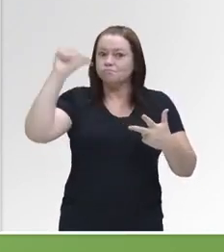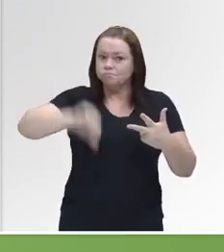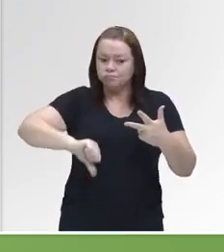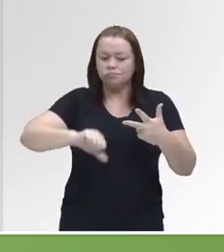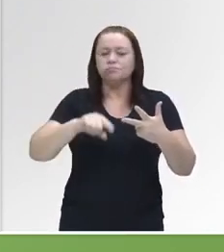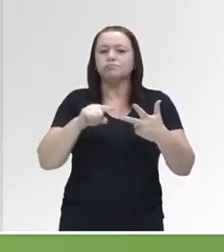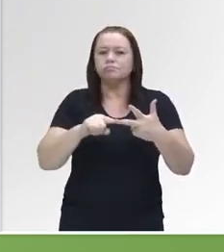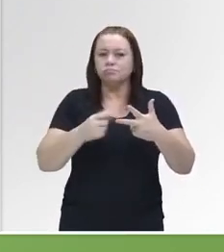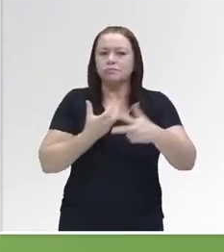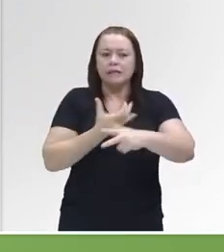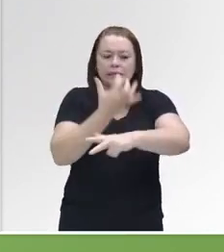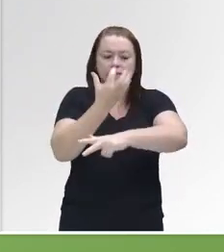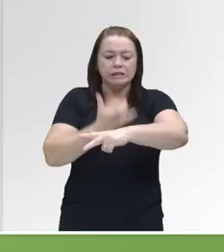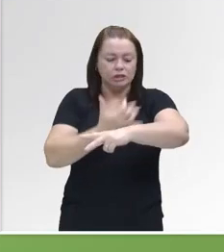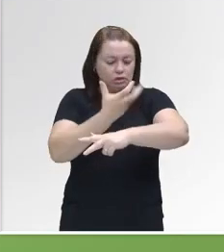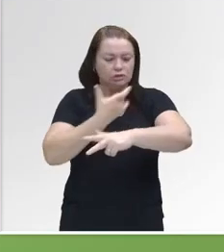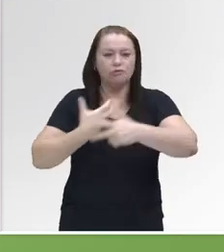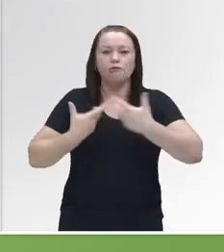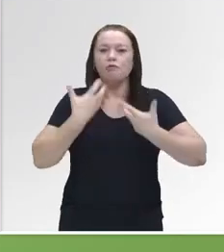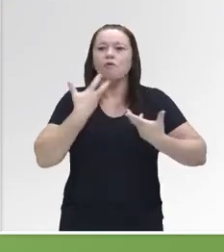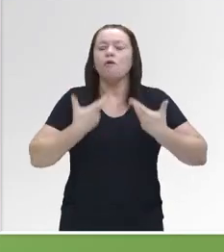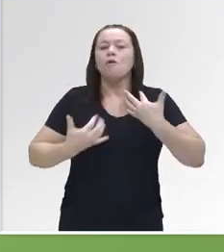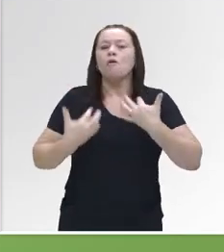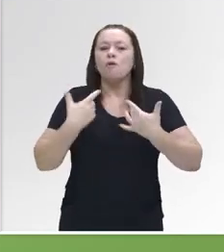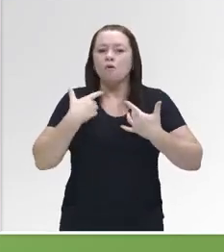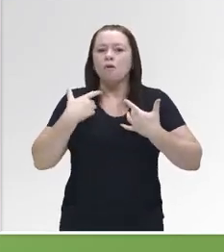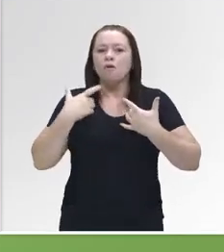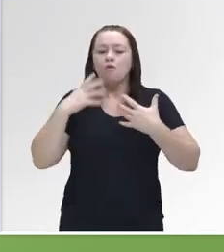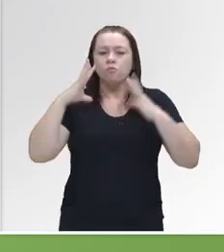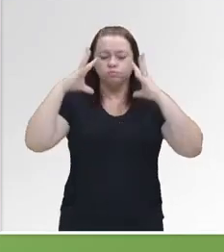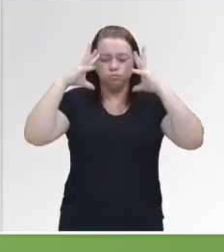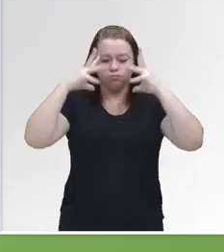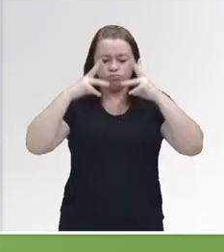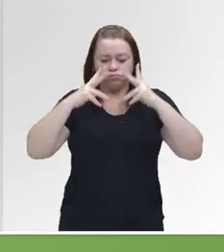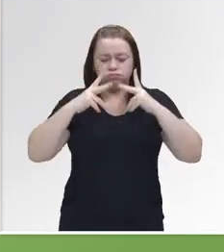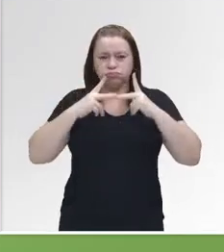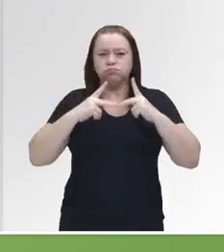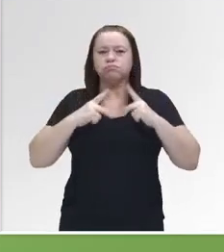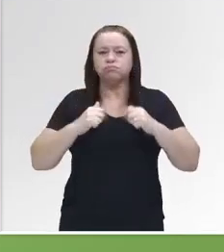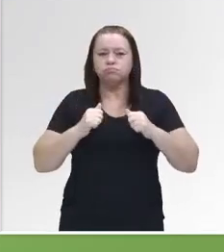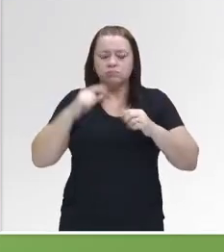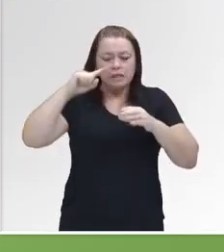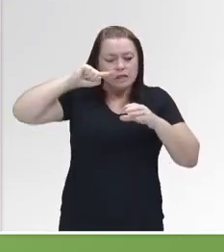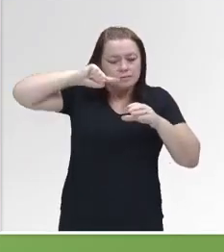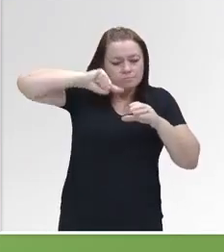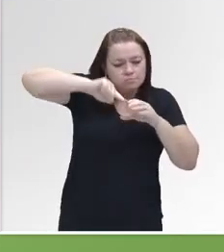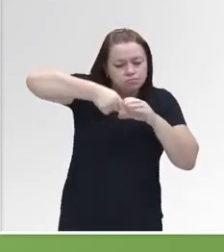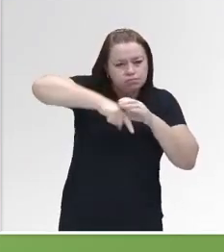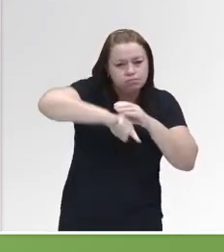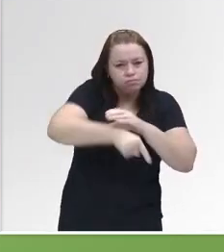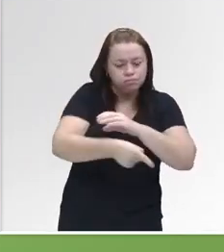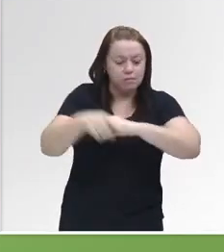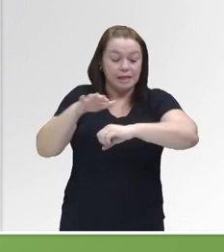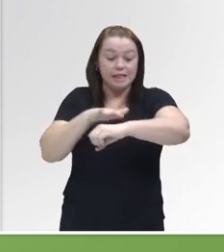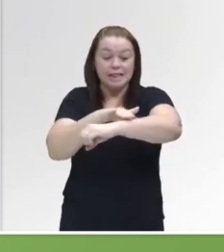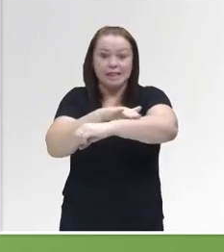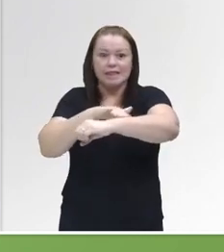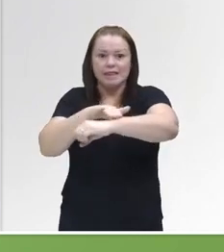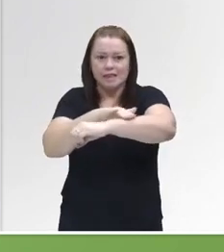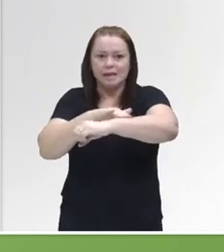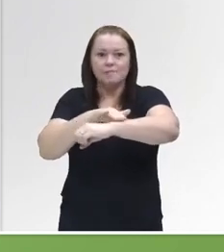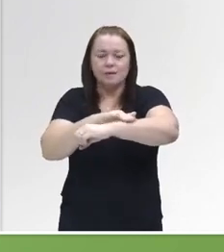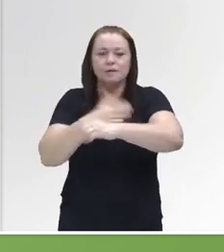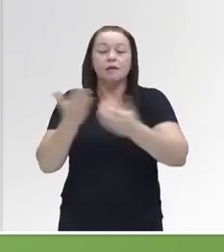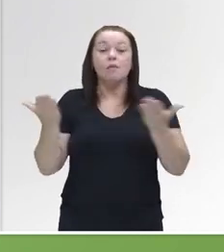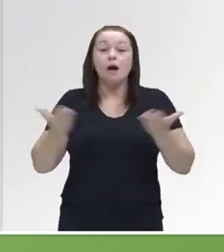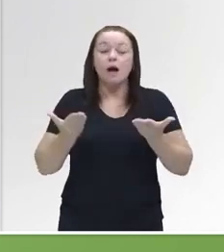Chega, às vezes, lesionar com muita profundidade. Para nós entendermos o que é primeiro grau, segundo grau e